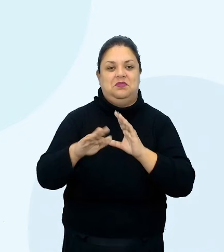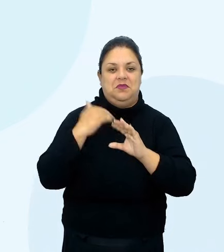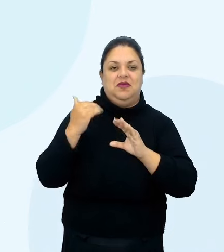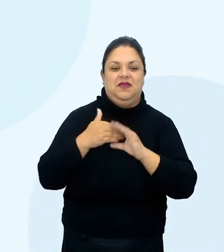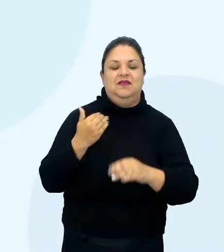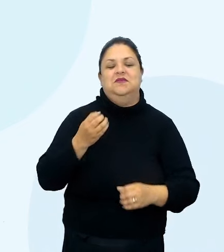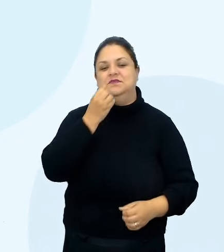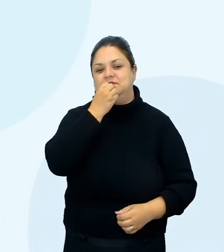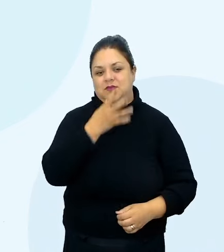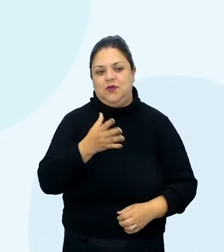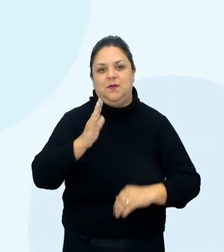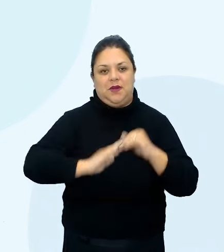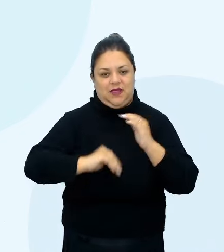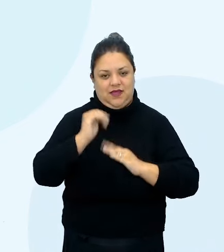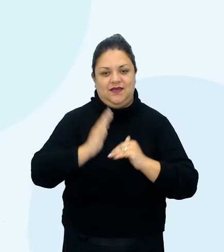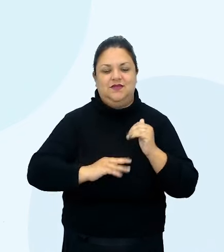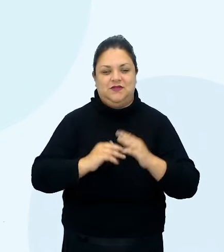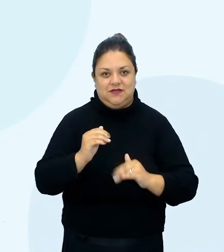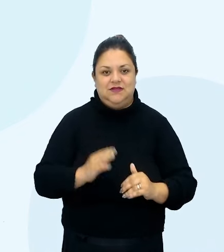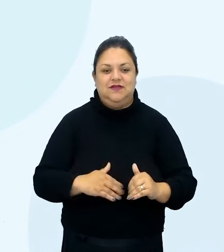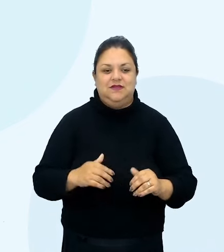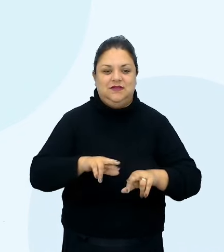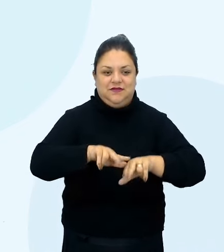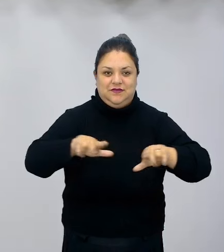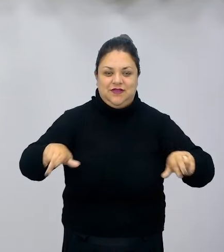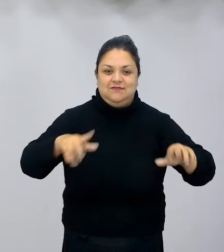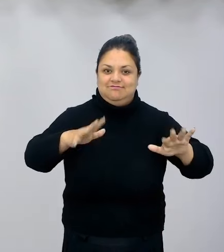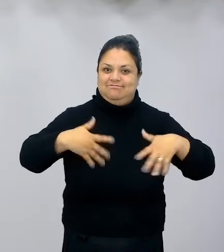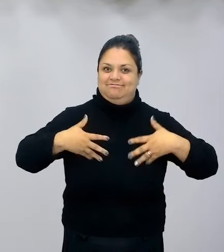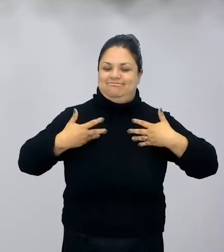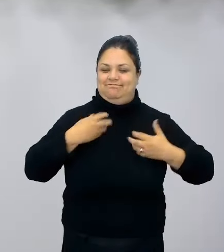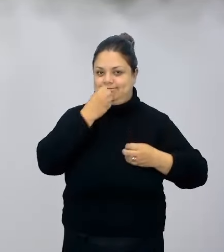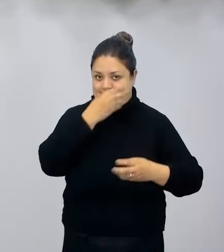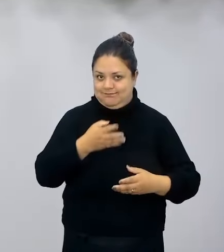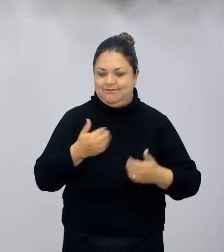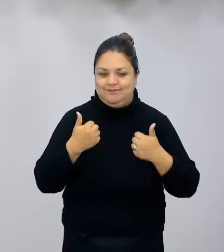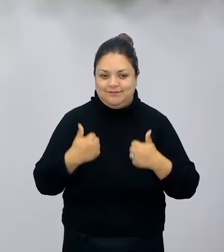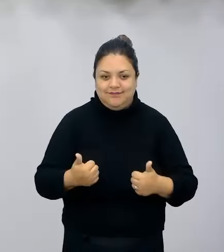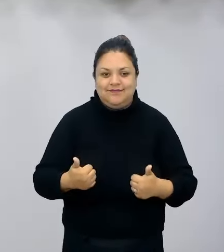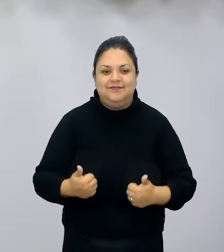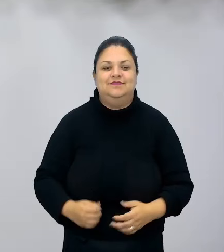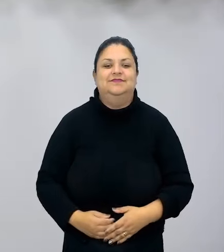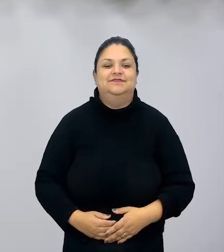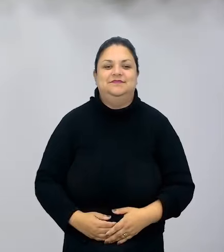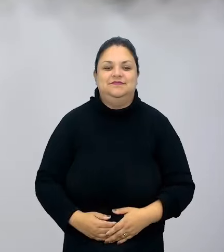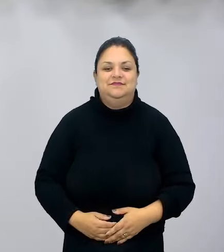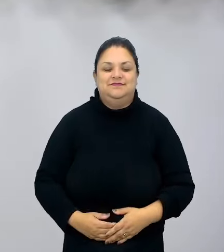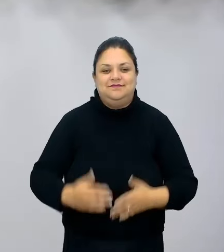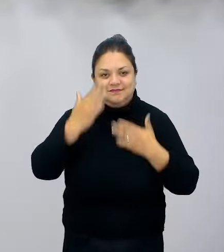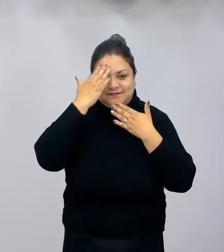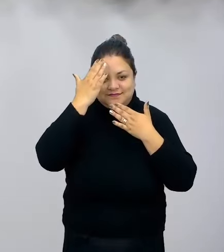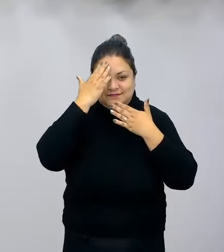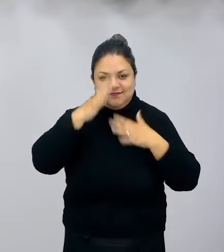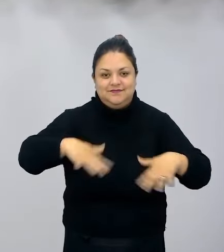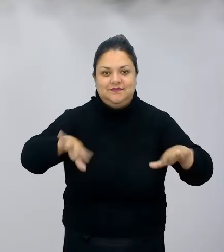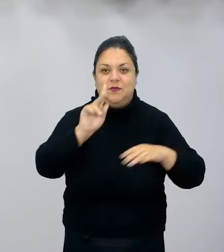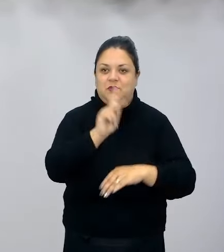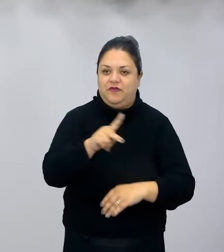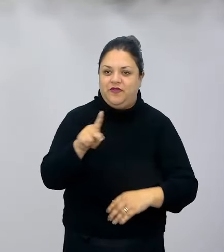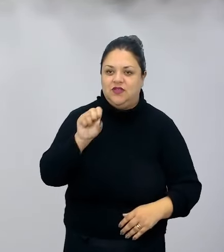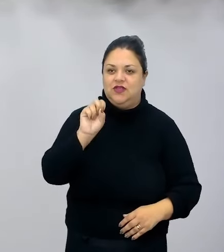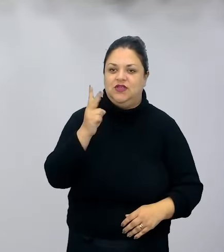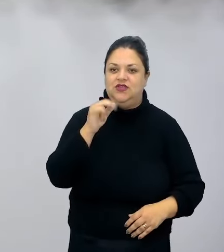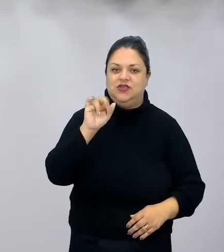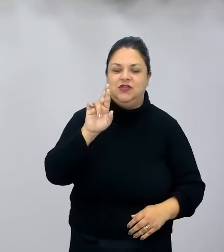aí as práticas inspiradoras, né, ok? Então, agradecemos a professora Sheila,